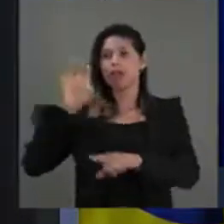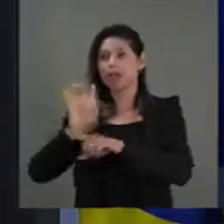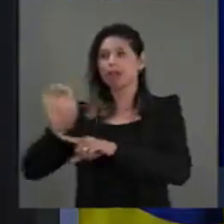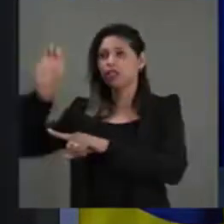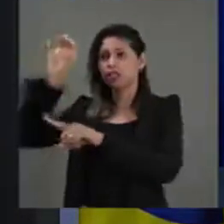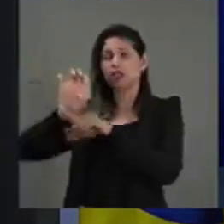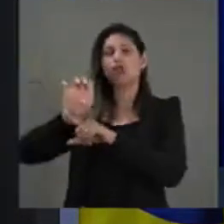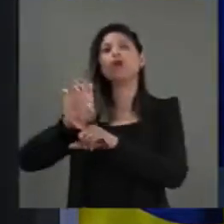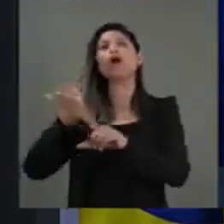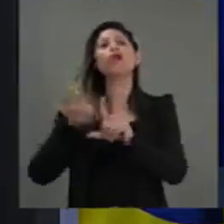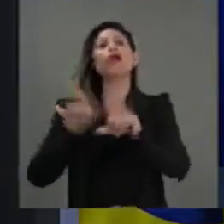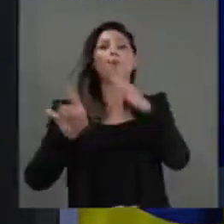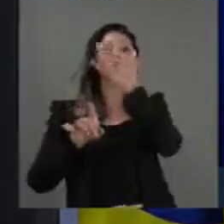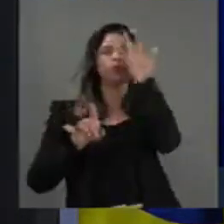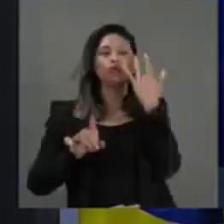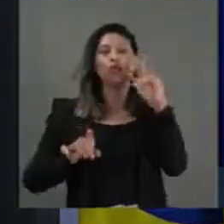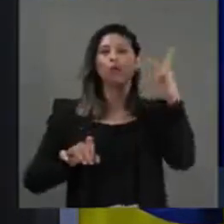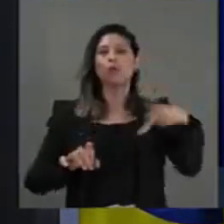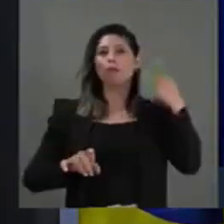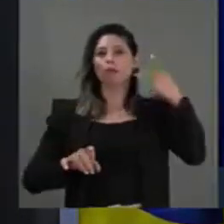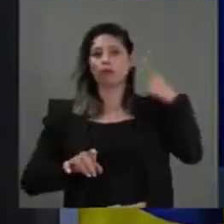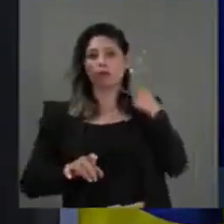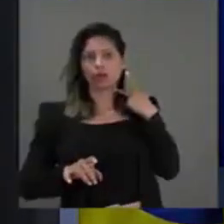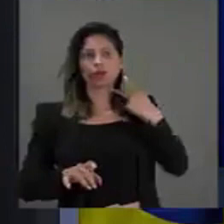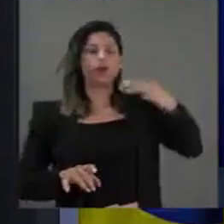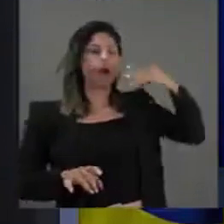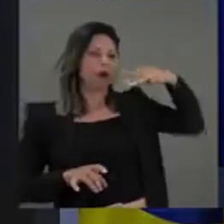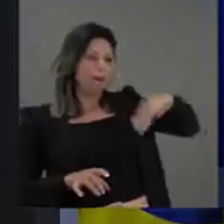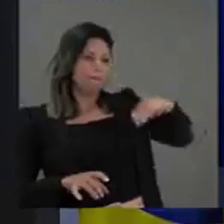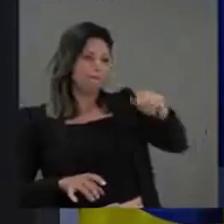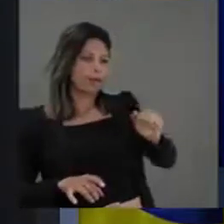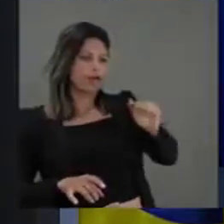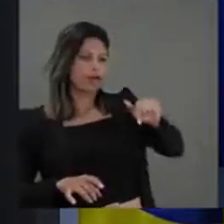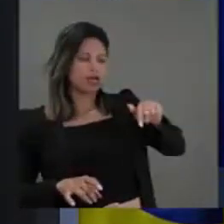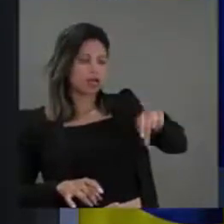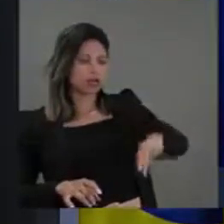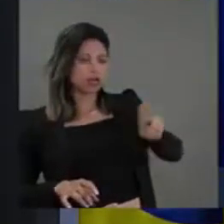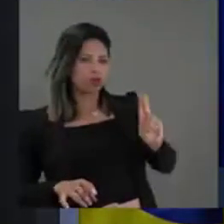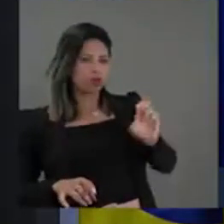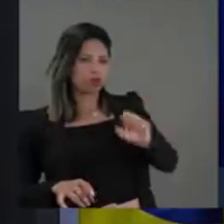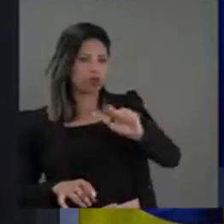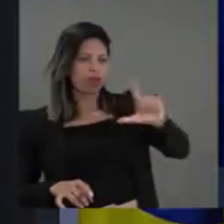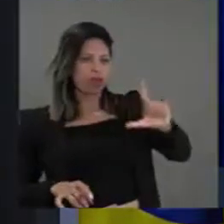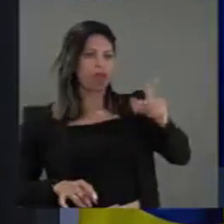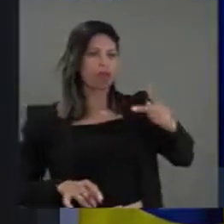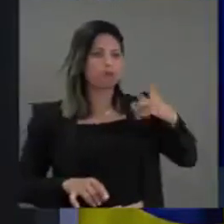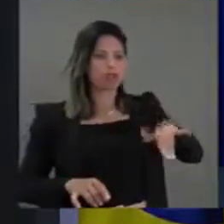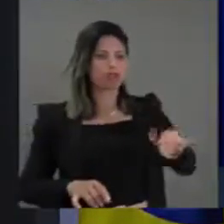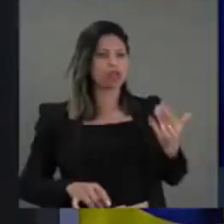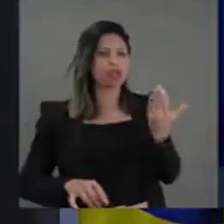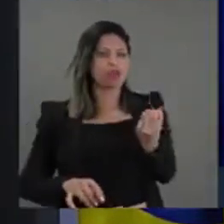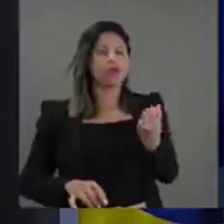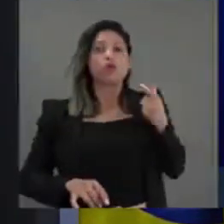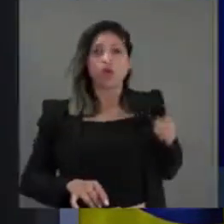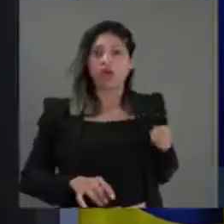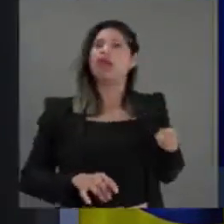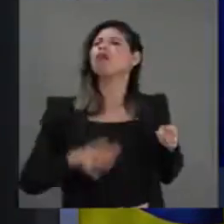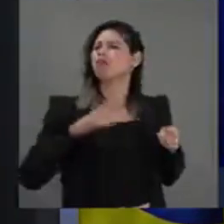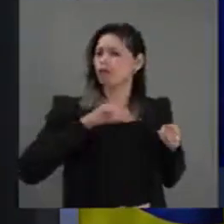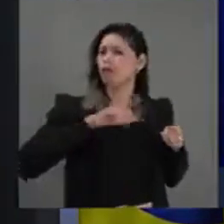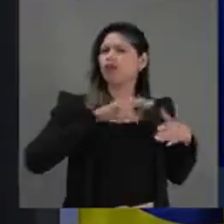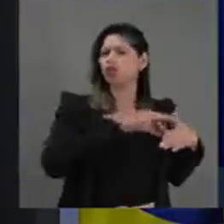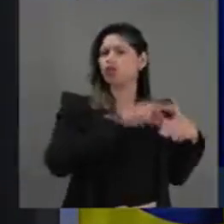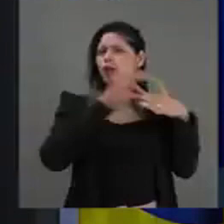de Justiça, Manuel Pinheiro, para que essas graves acusações feitas por Ciro Gomes